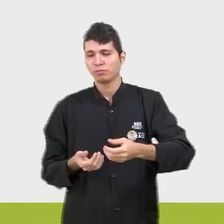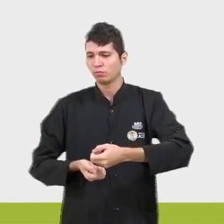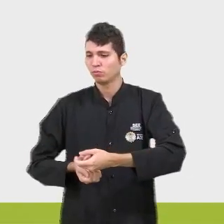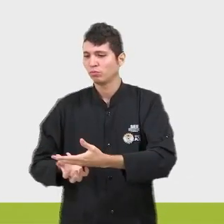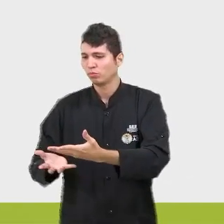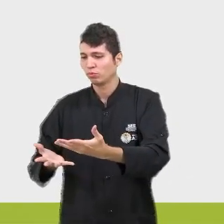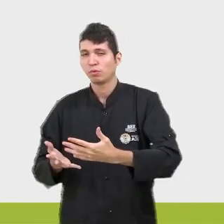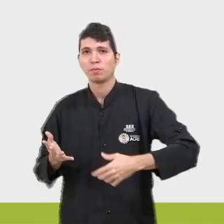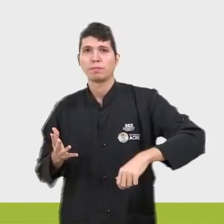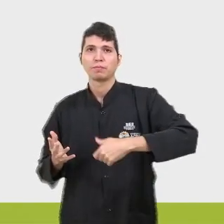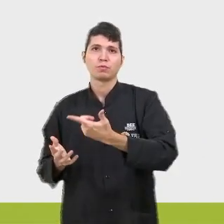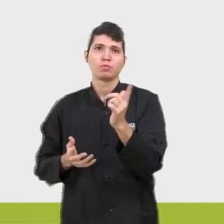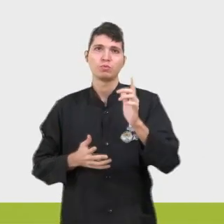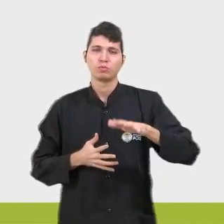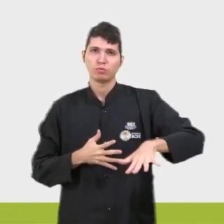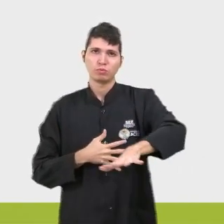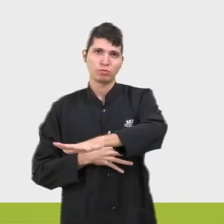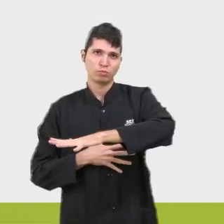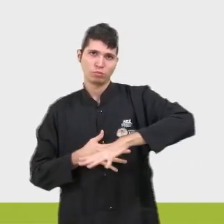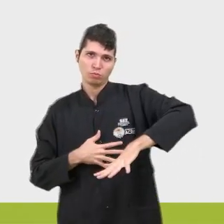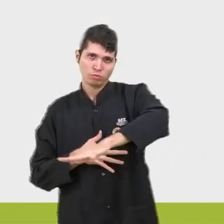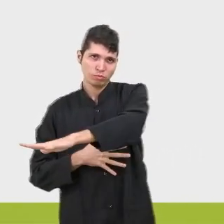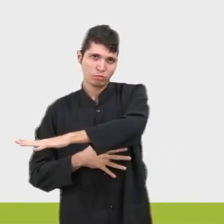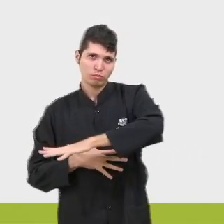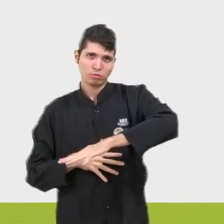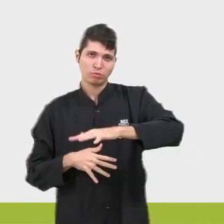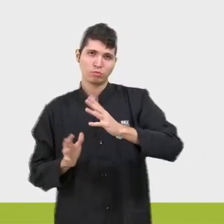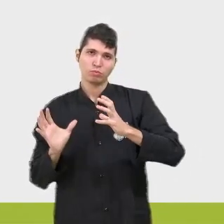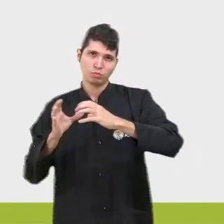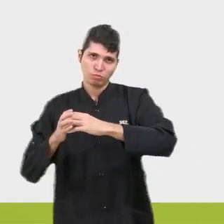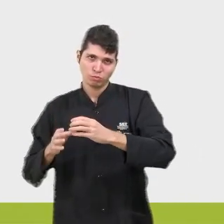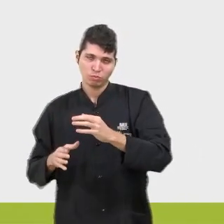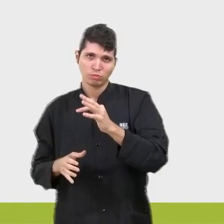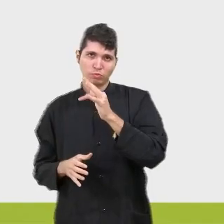a área dos vegetais, ok?